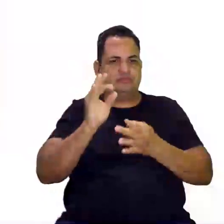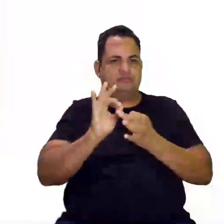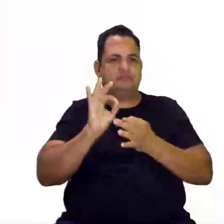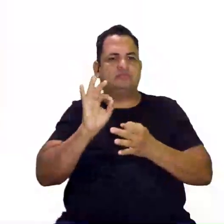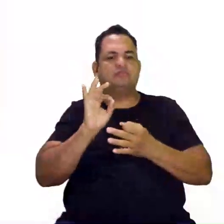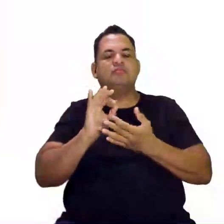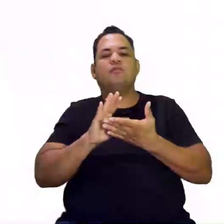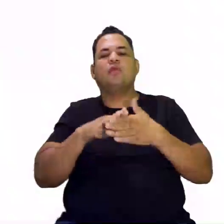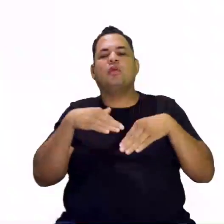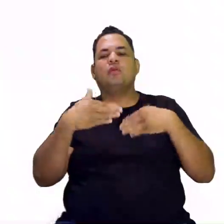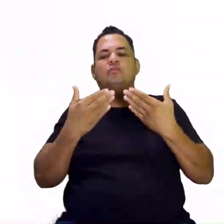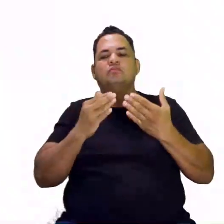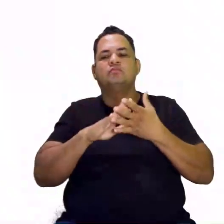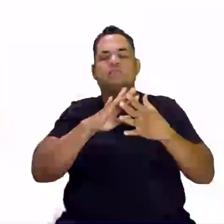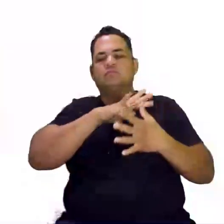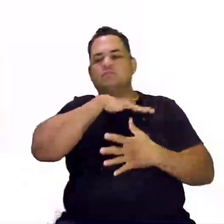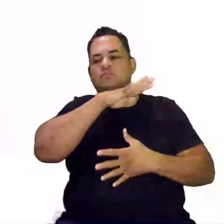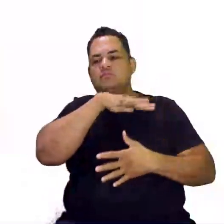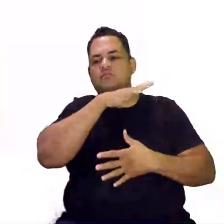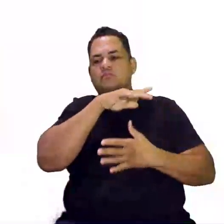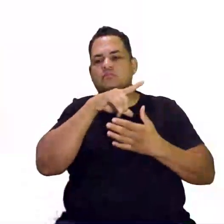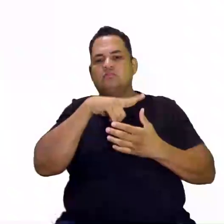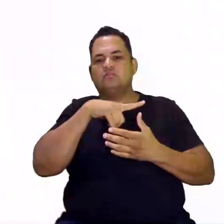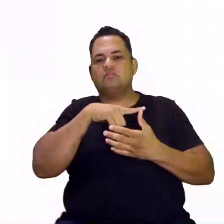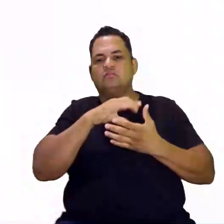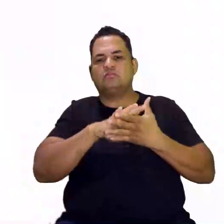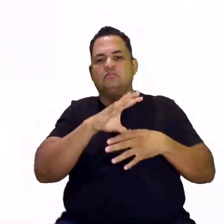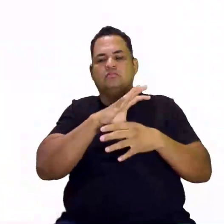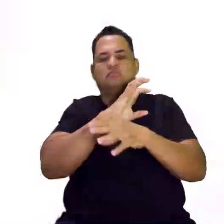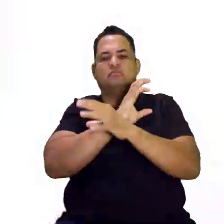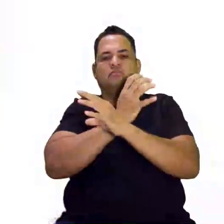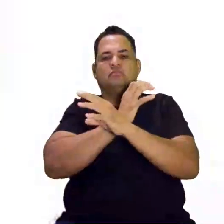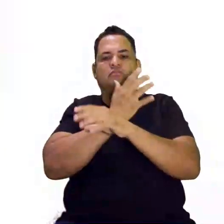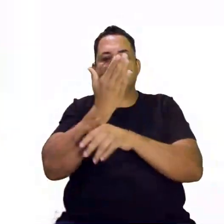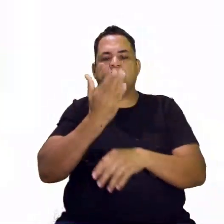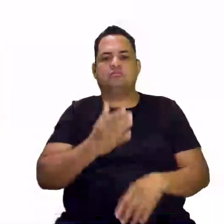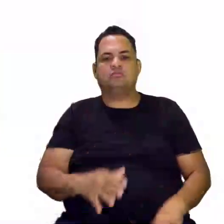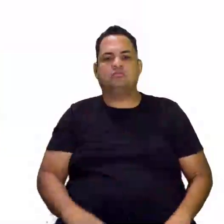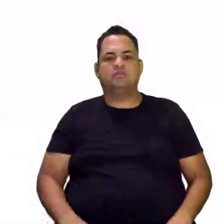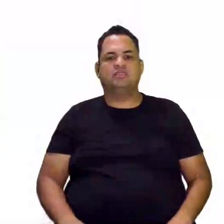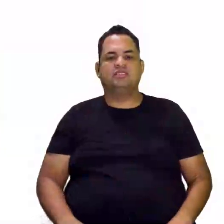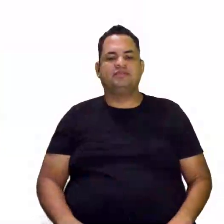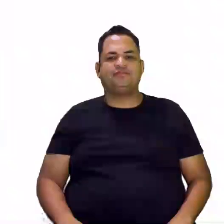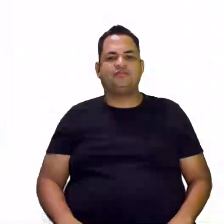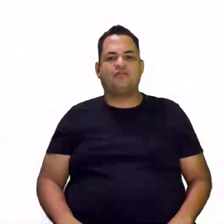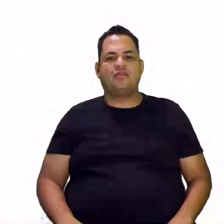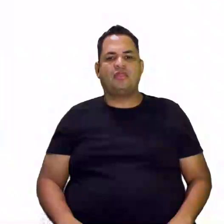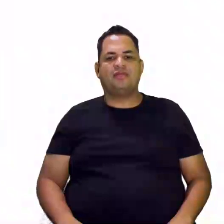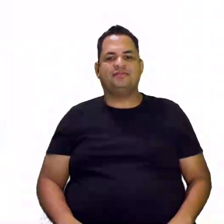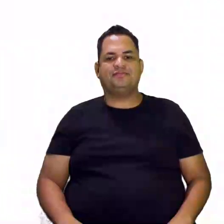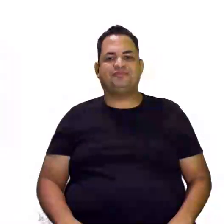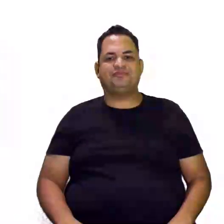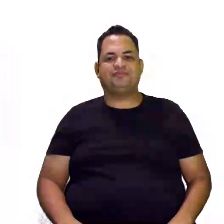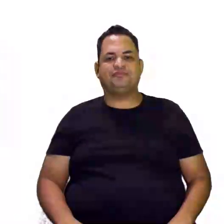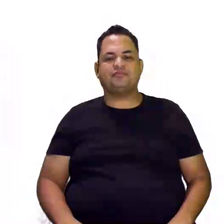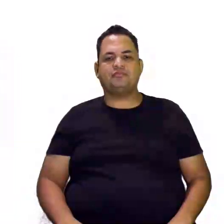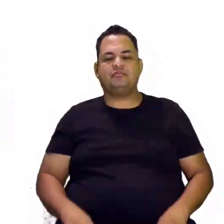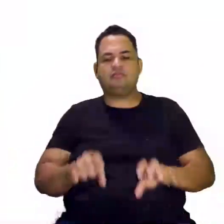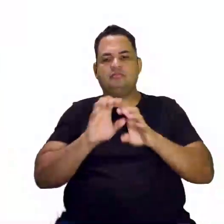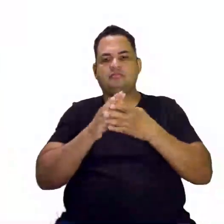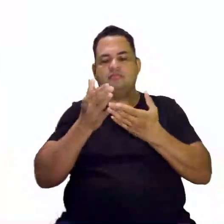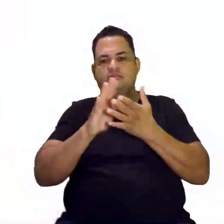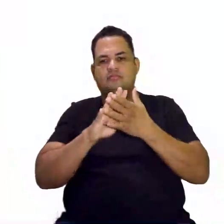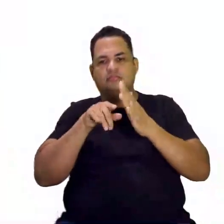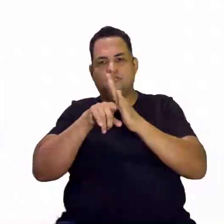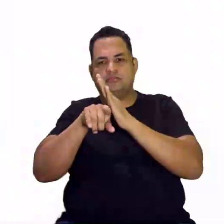que o animal era, tá? E aqui os ossos mesmos desses animais. E esses estudos desses fósseis, quando a gente